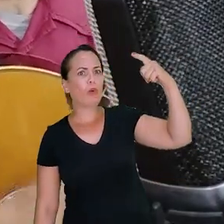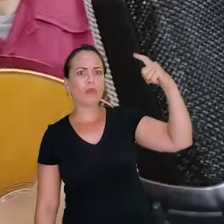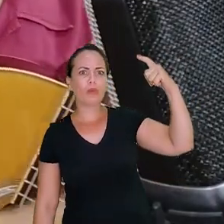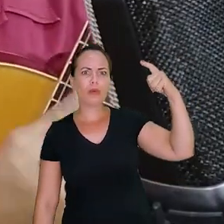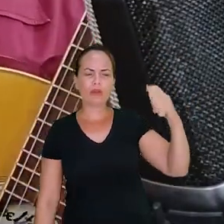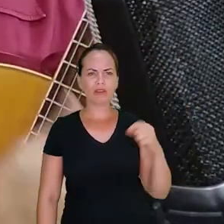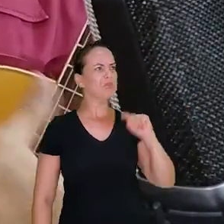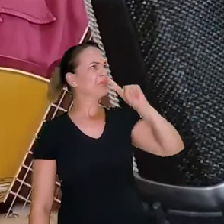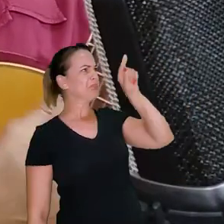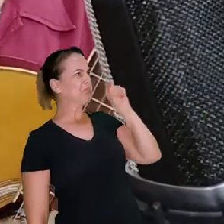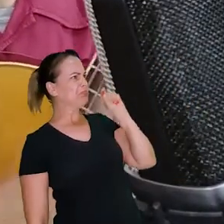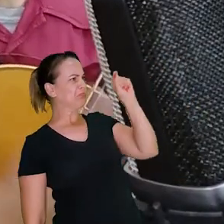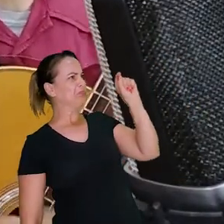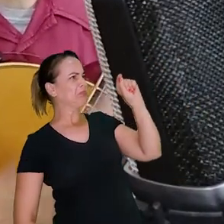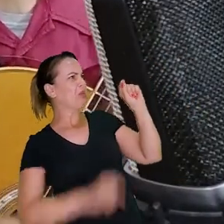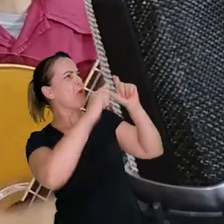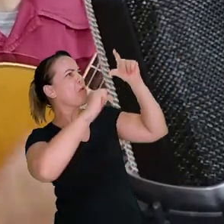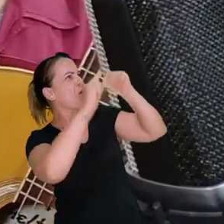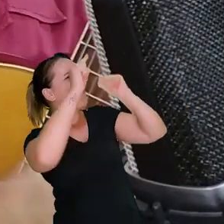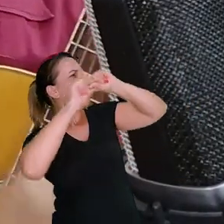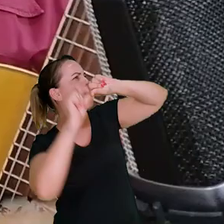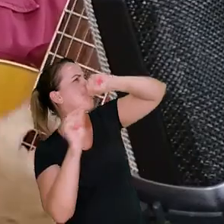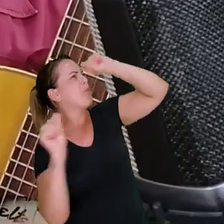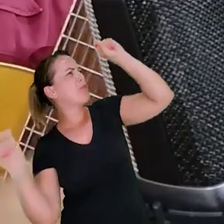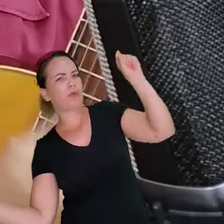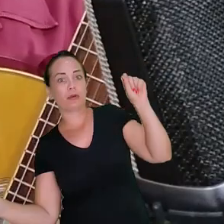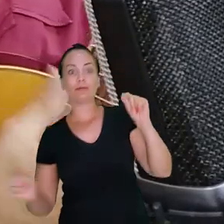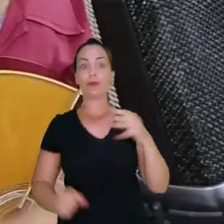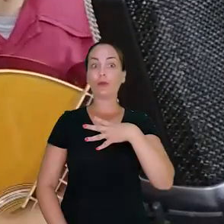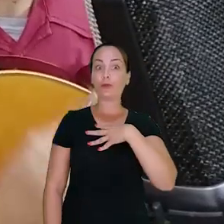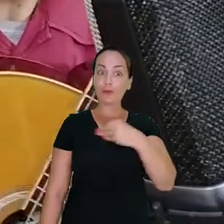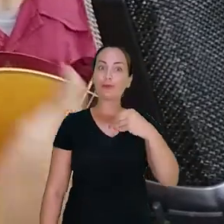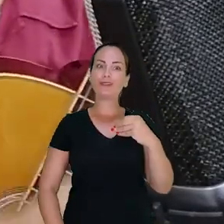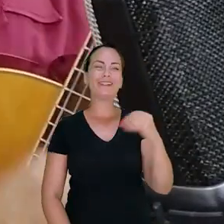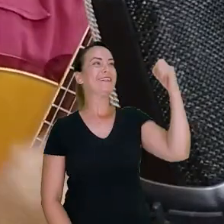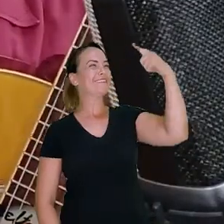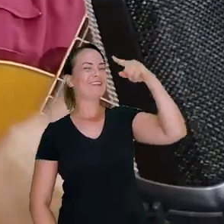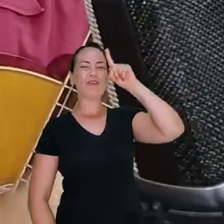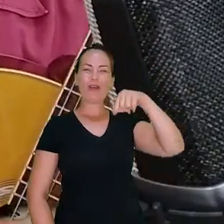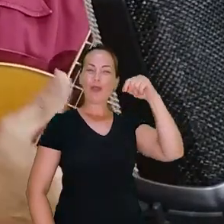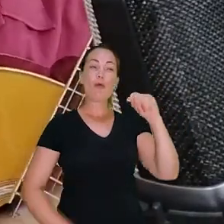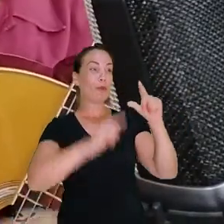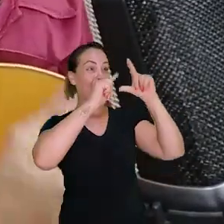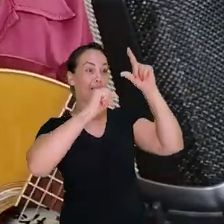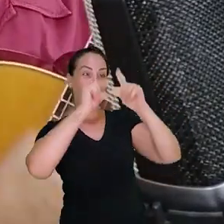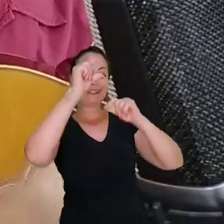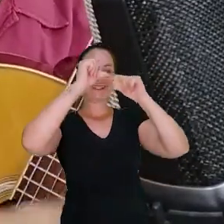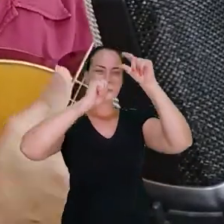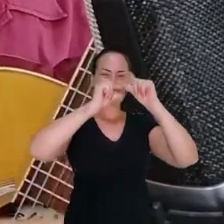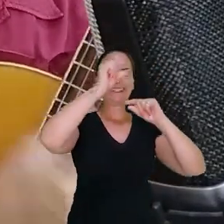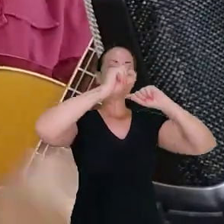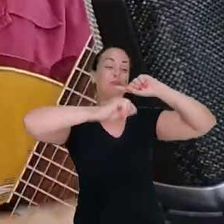Sol? Será que é um cometa? Filha, o Sol é uma estrela,